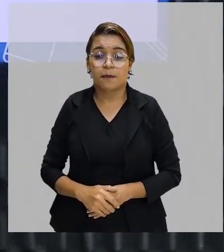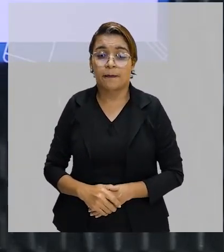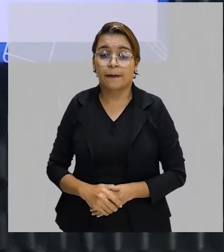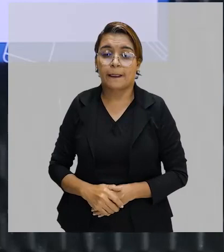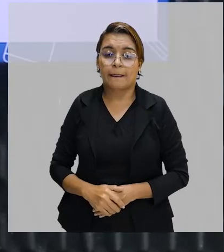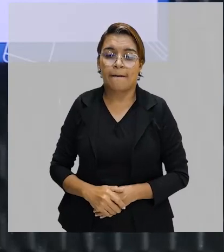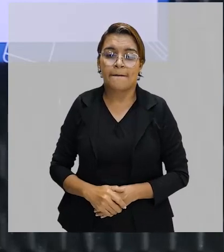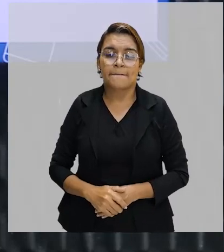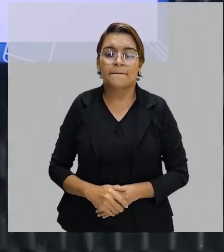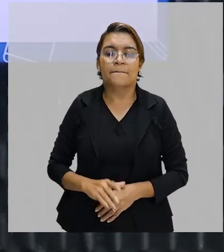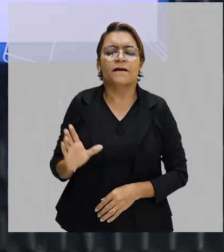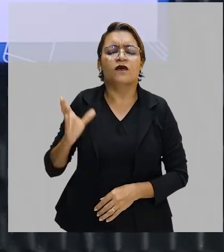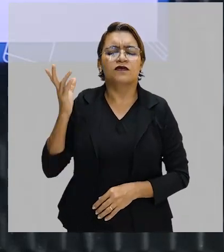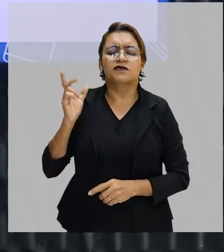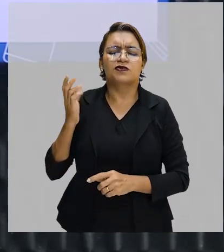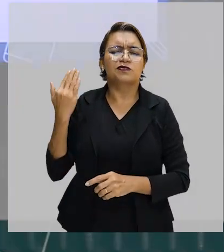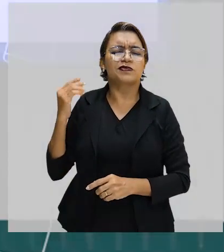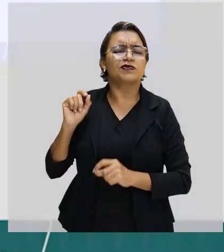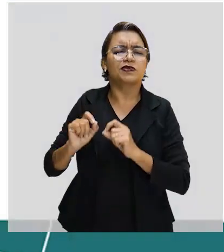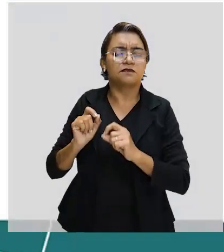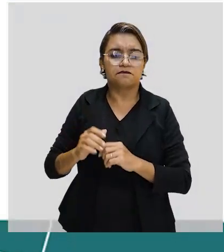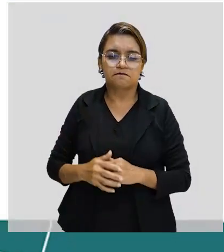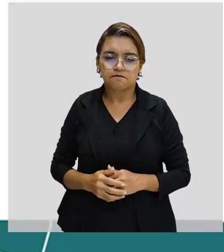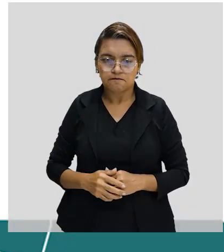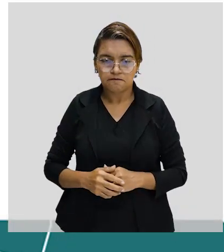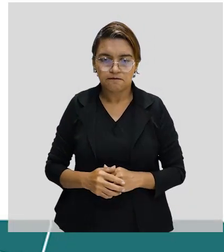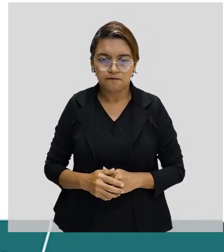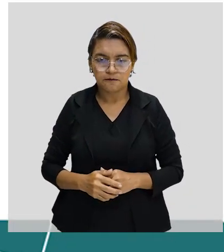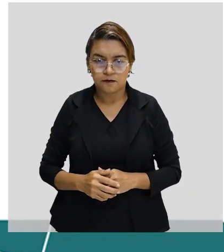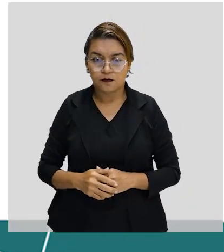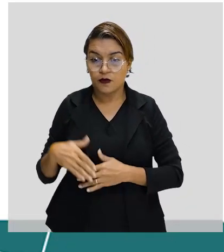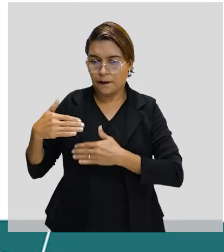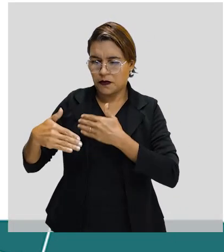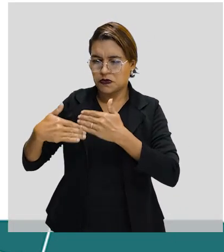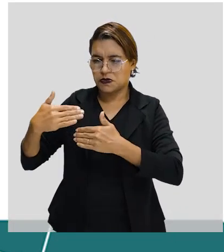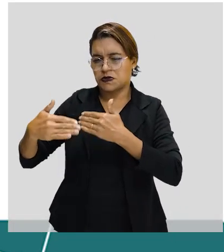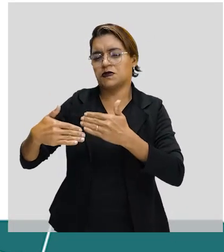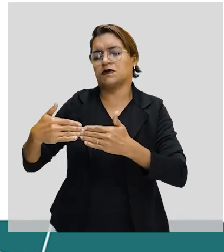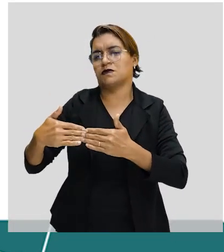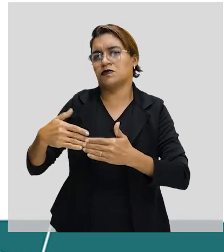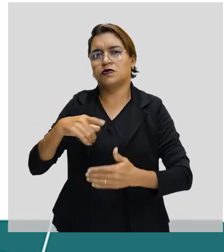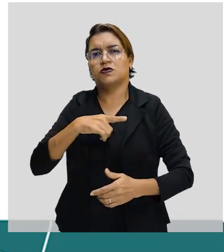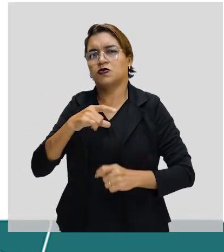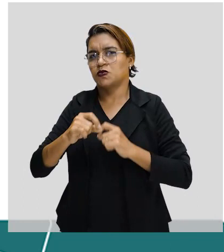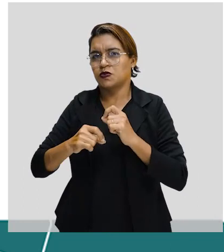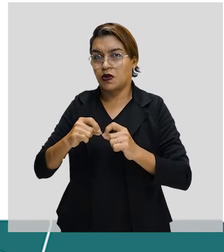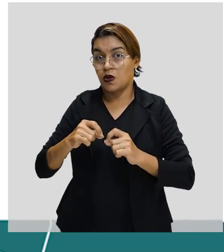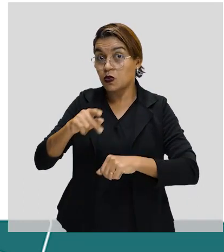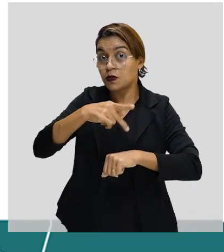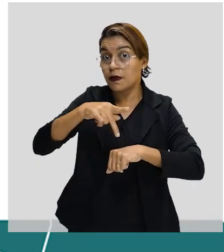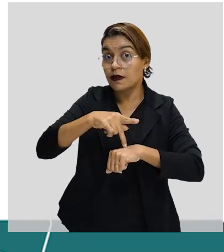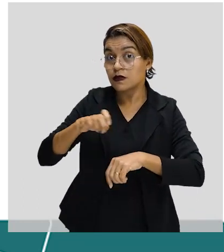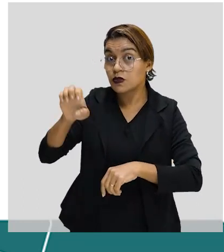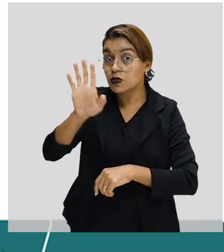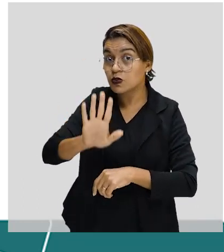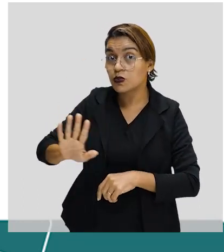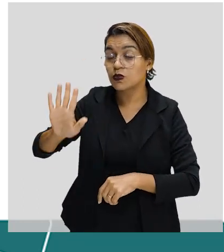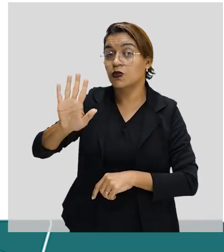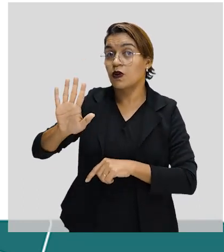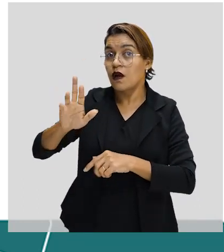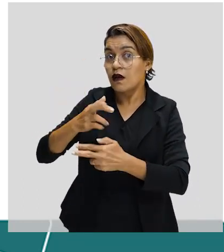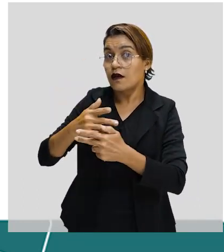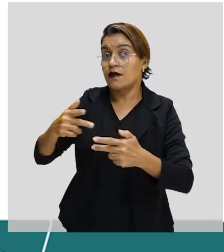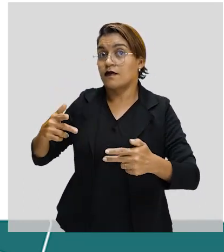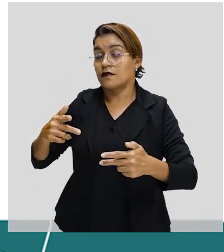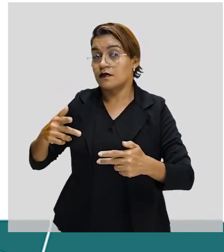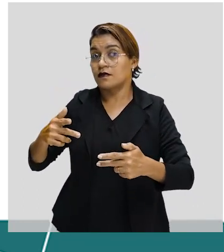aí o que que aconteceu É nesse processo aí os países europeus europeus